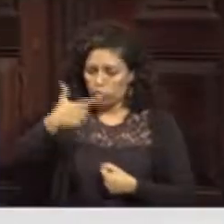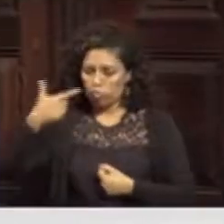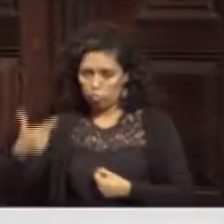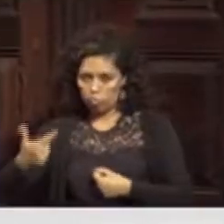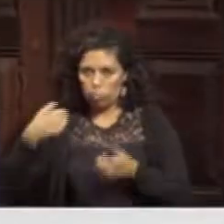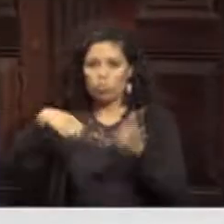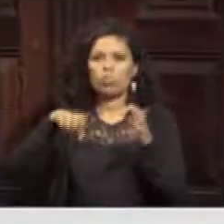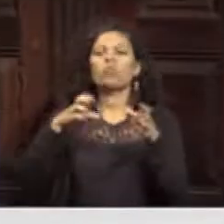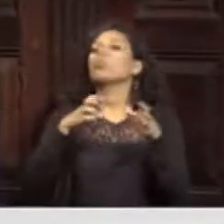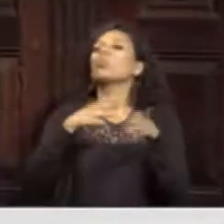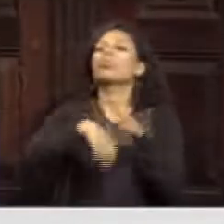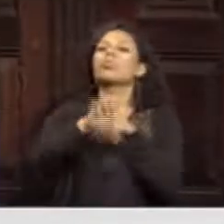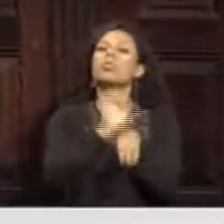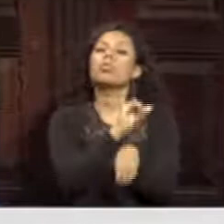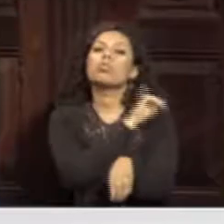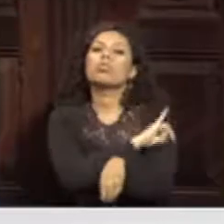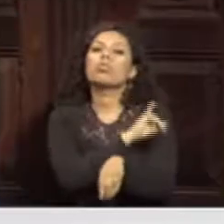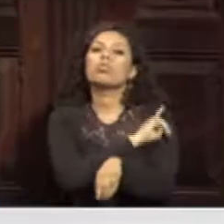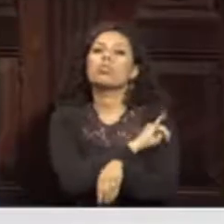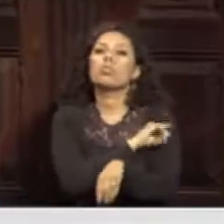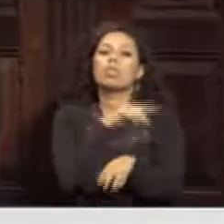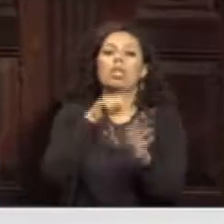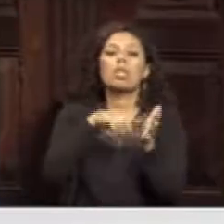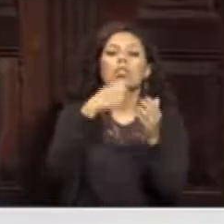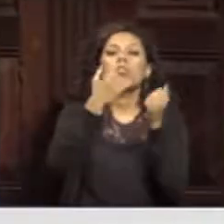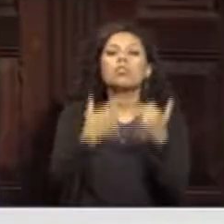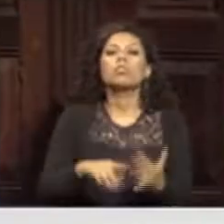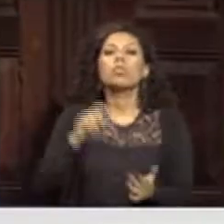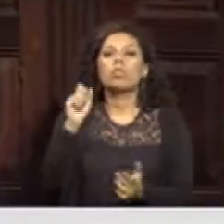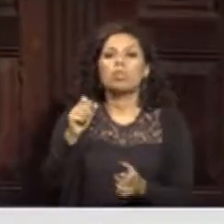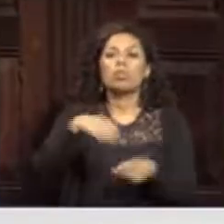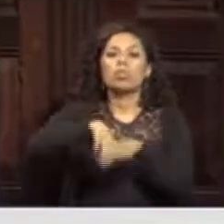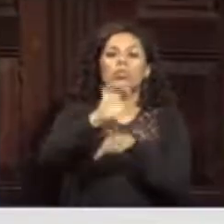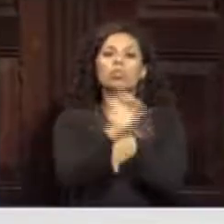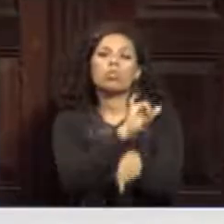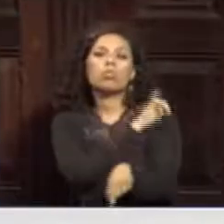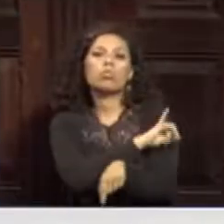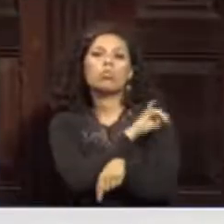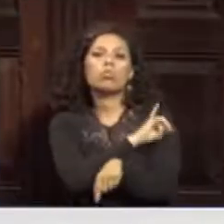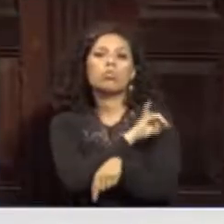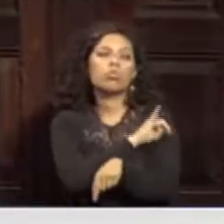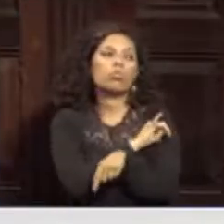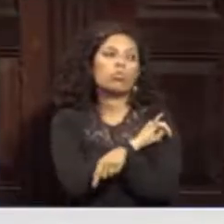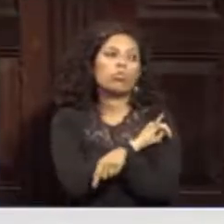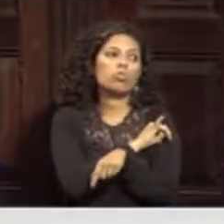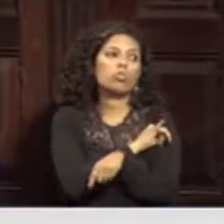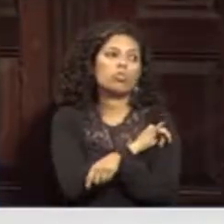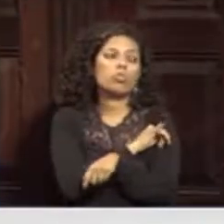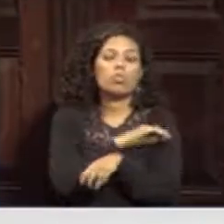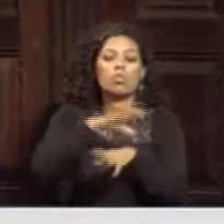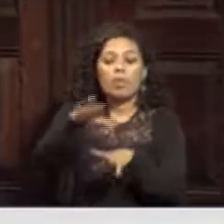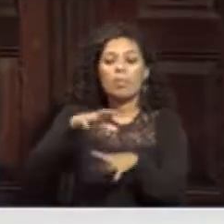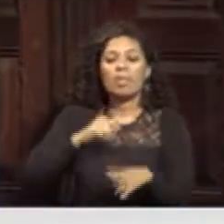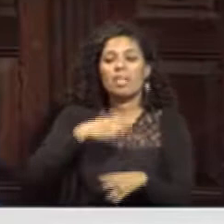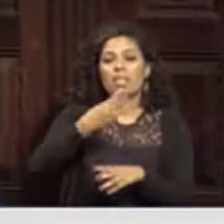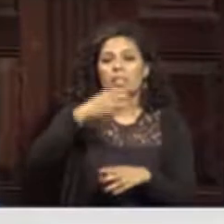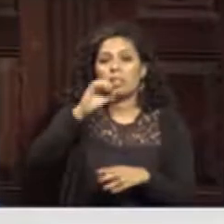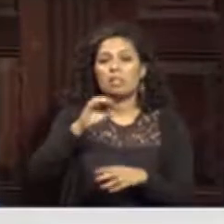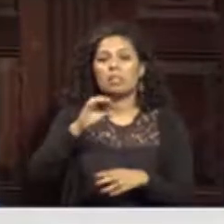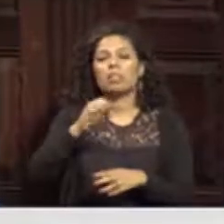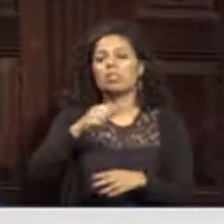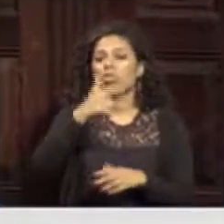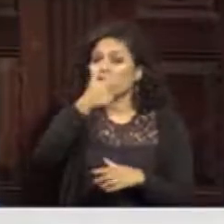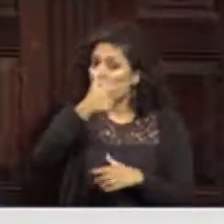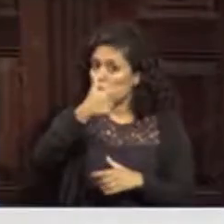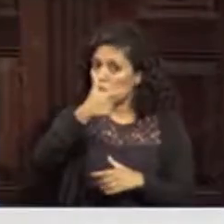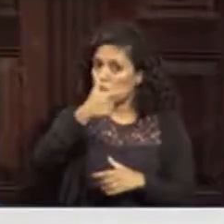Estado do Rio de Janeiro destinará anualmente à Fundação de Amparo à Pesquisa, FAPERJ,